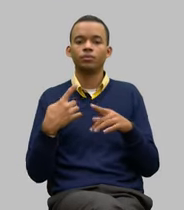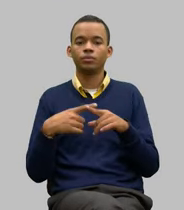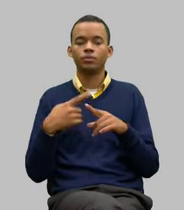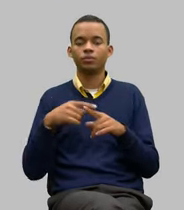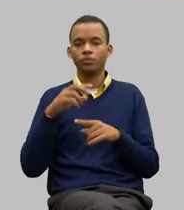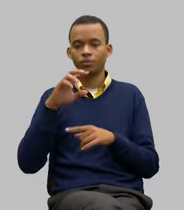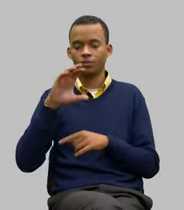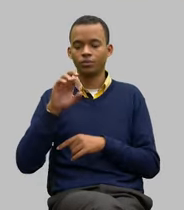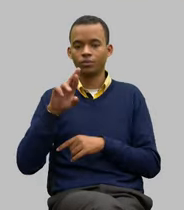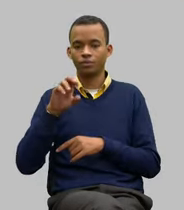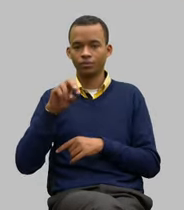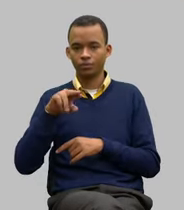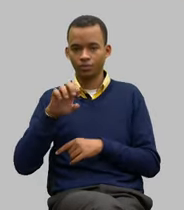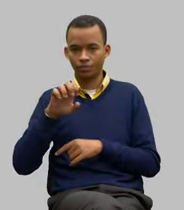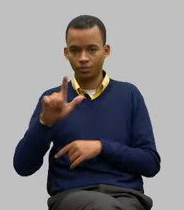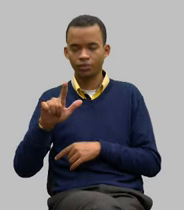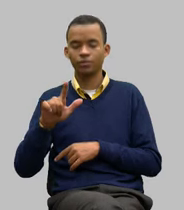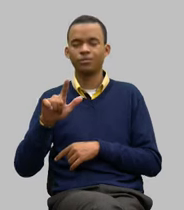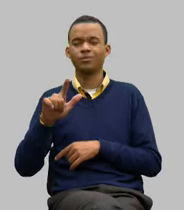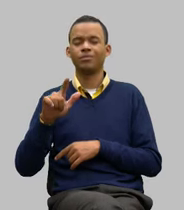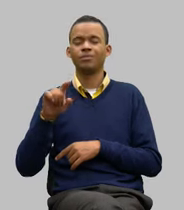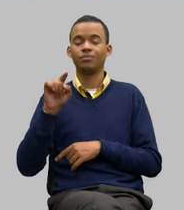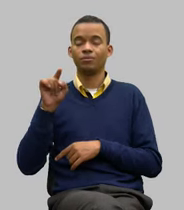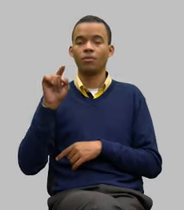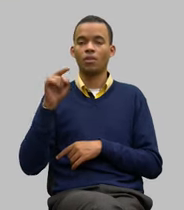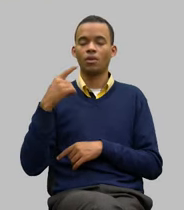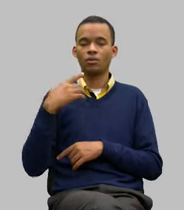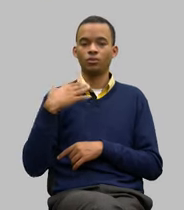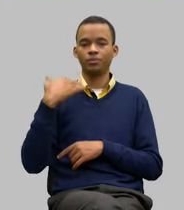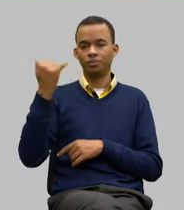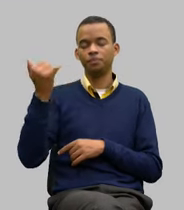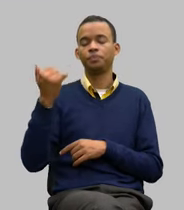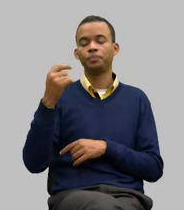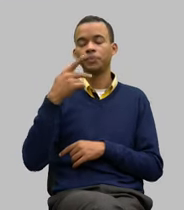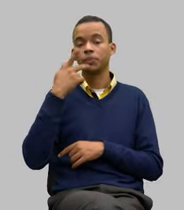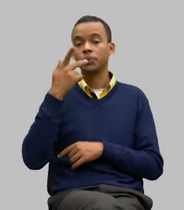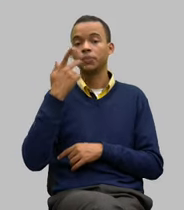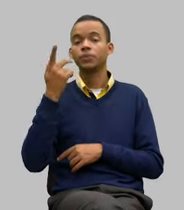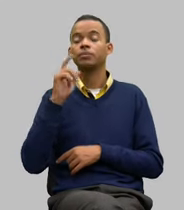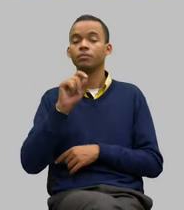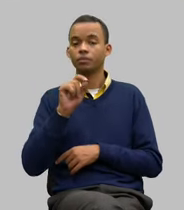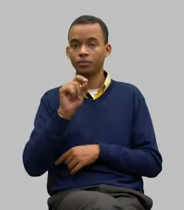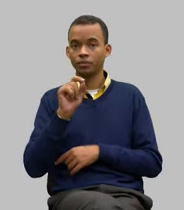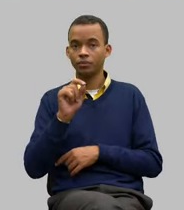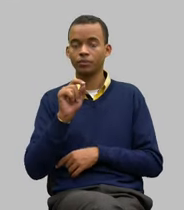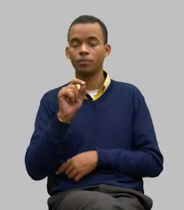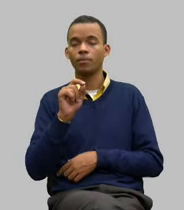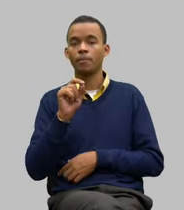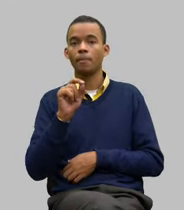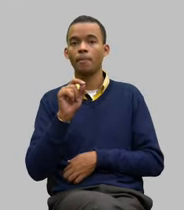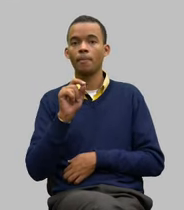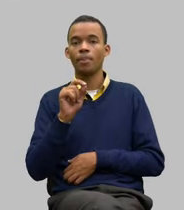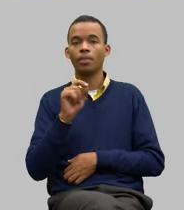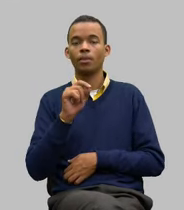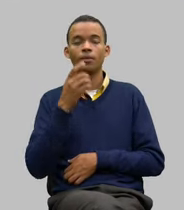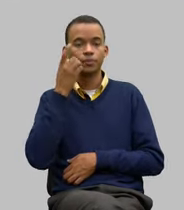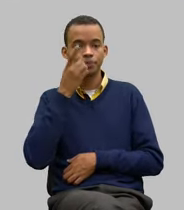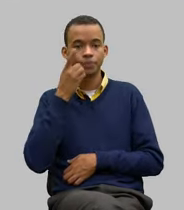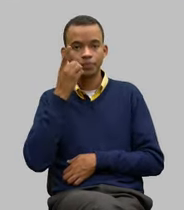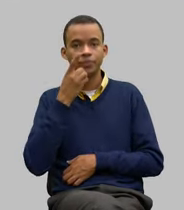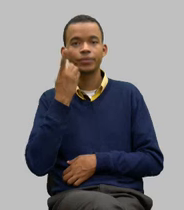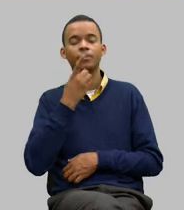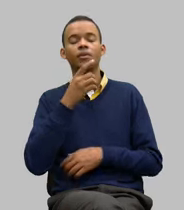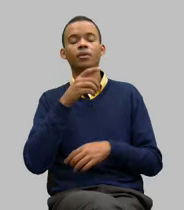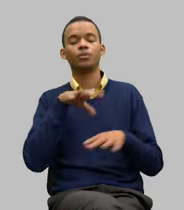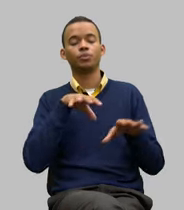viira de Souza ainda no governo a Comandante geral da PM e ele usou a seguinte expressão comigo Deputado o cara terminou de